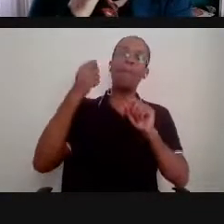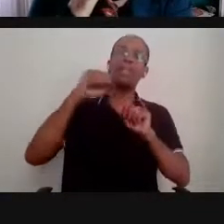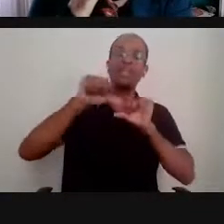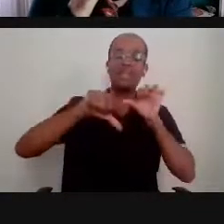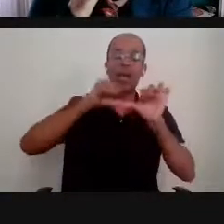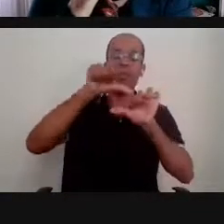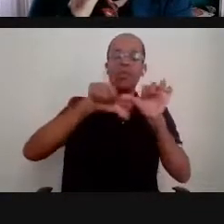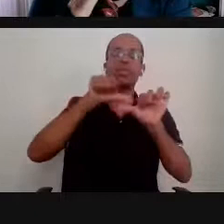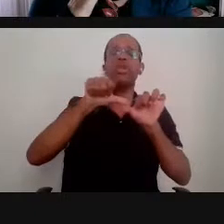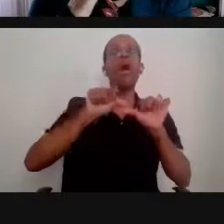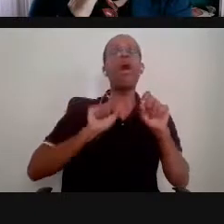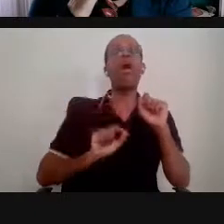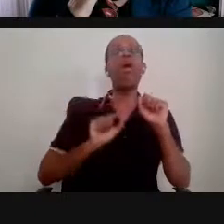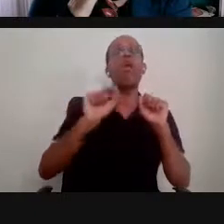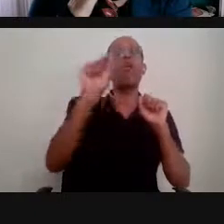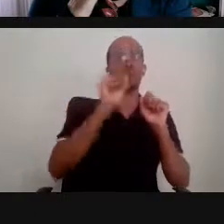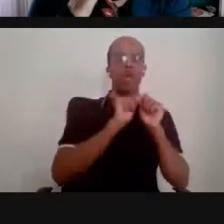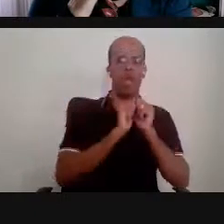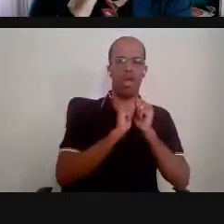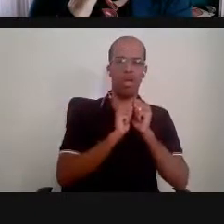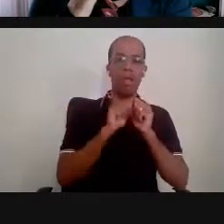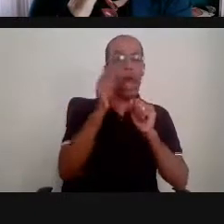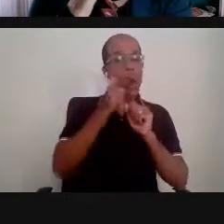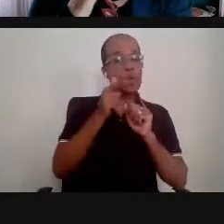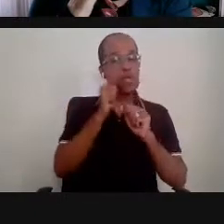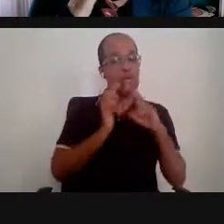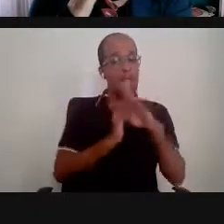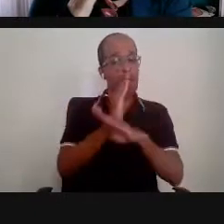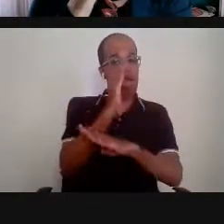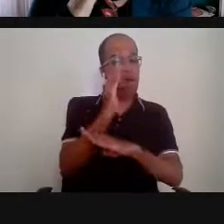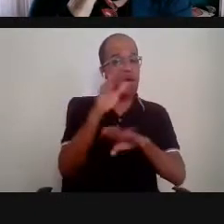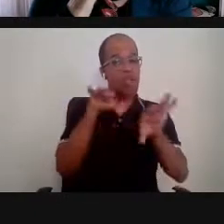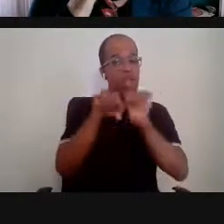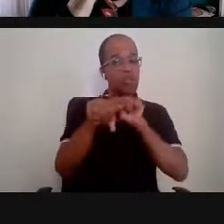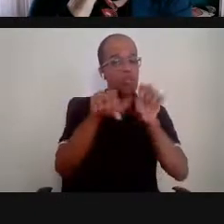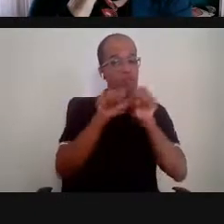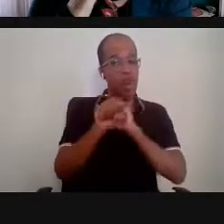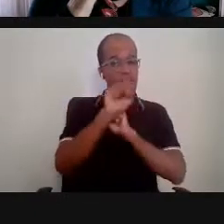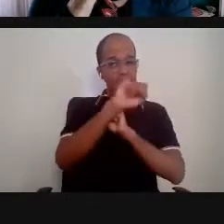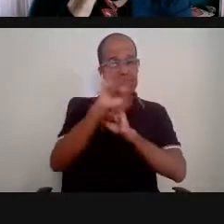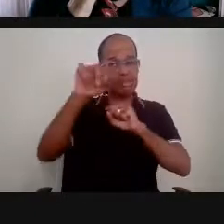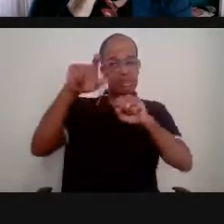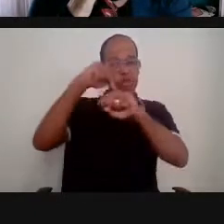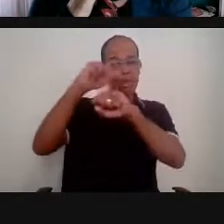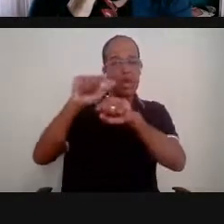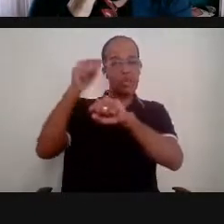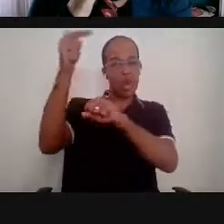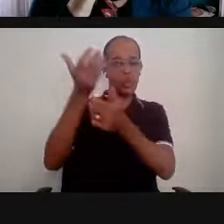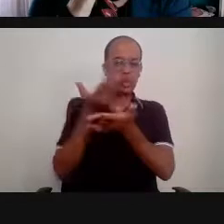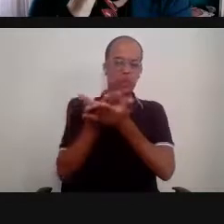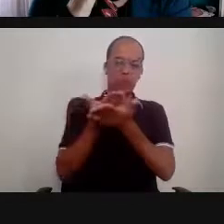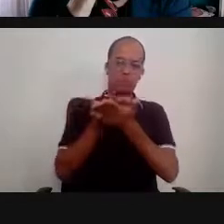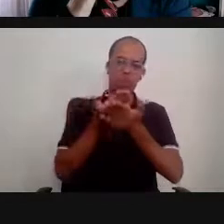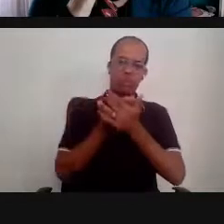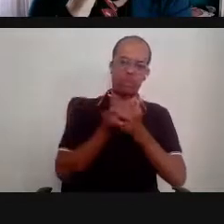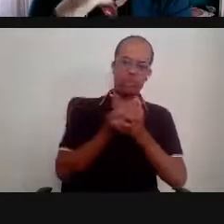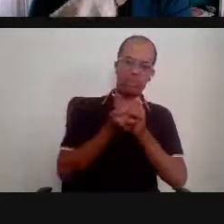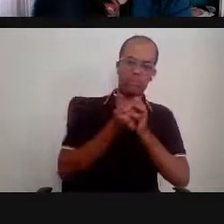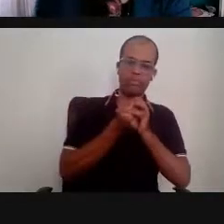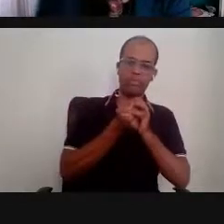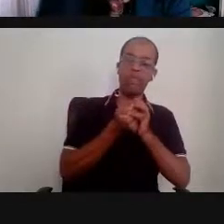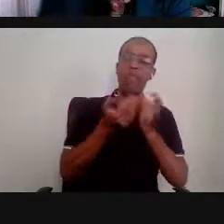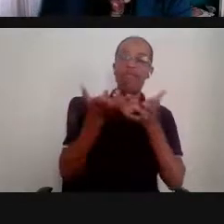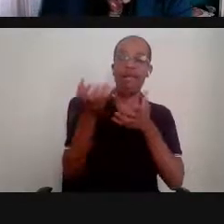relação à revalidação de diplomas para quem estuda no exterior e quer trabalhar no Brasil? O que está